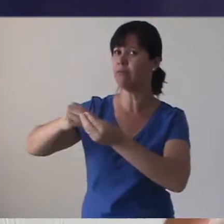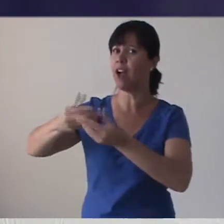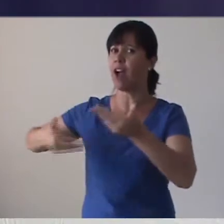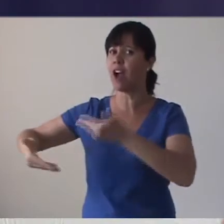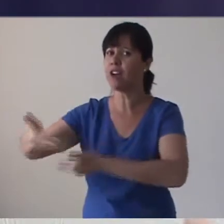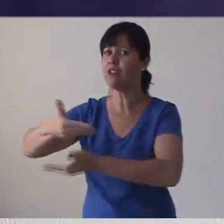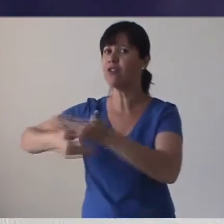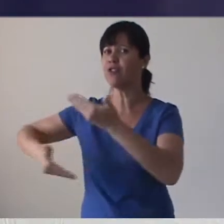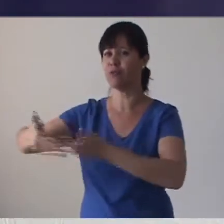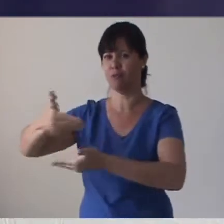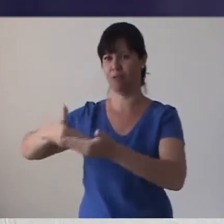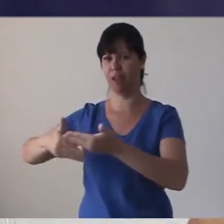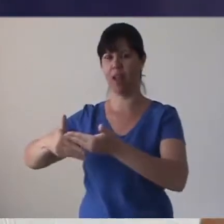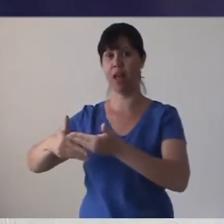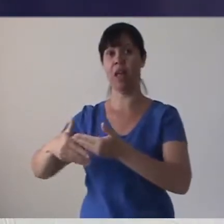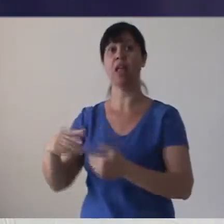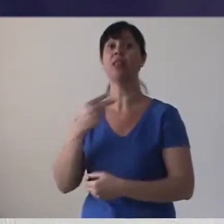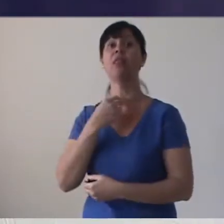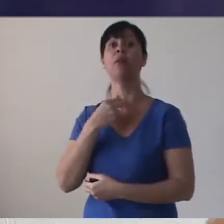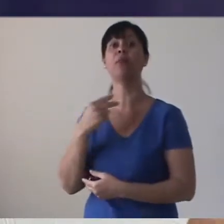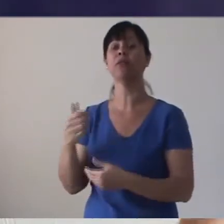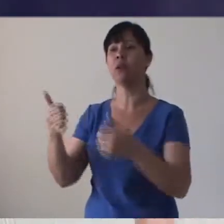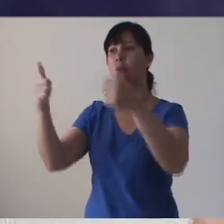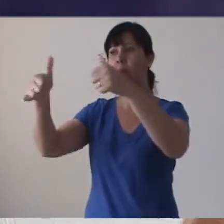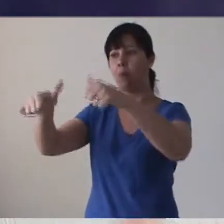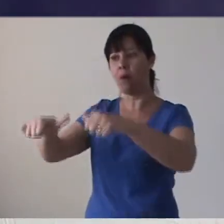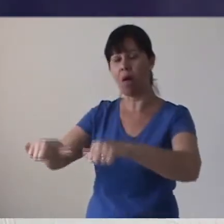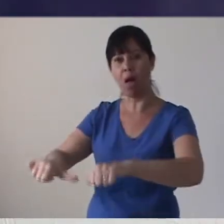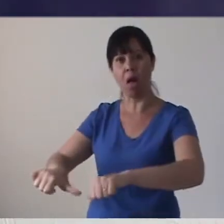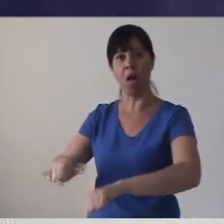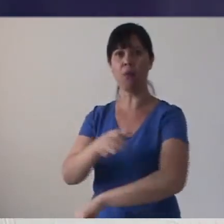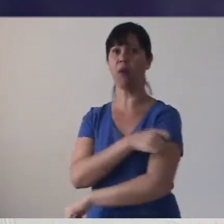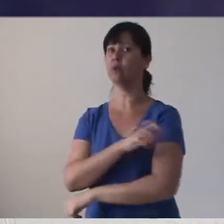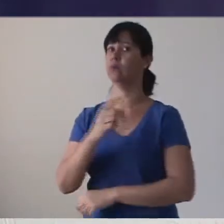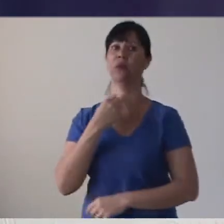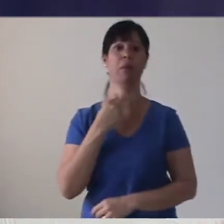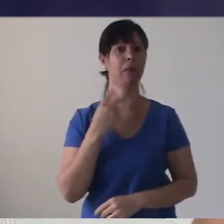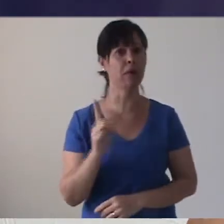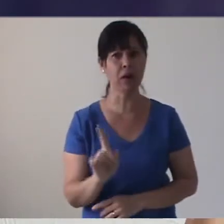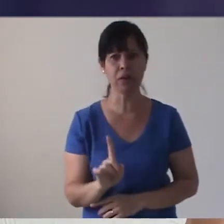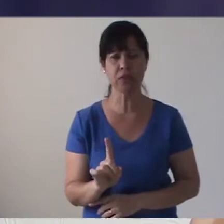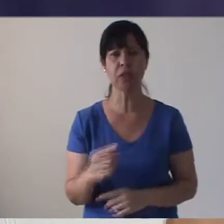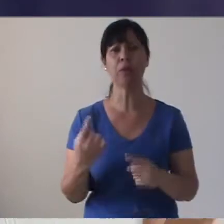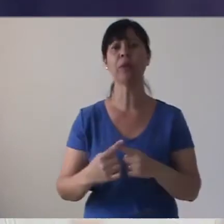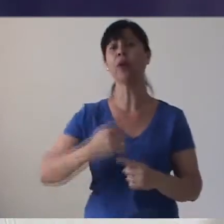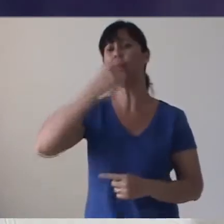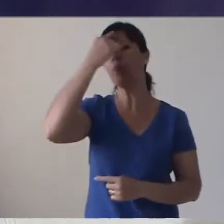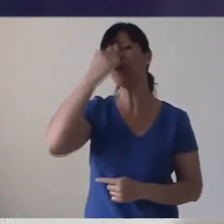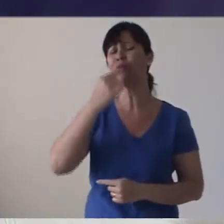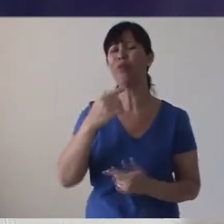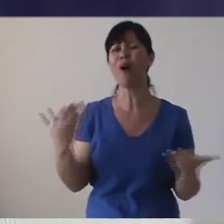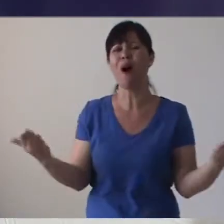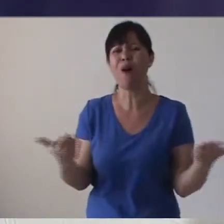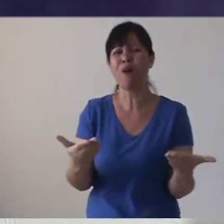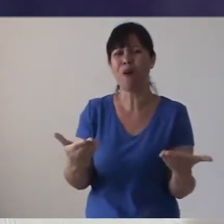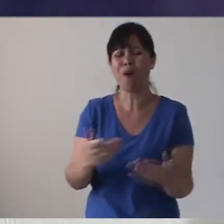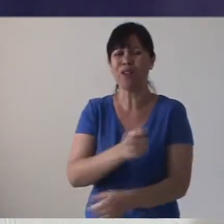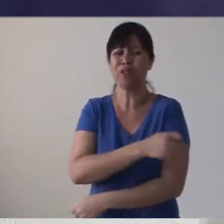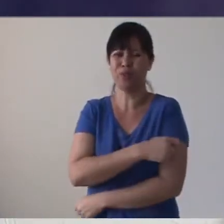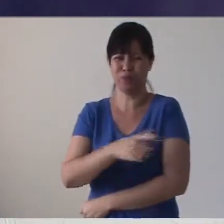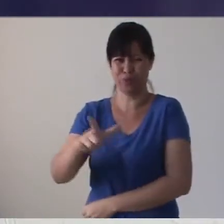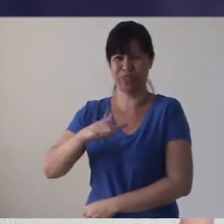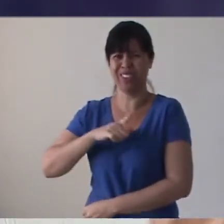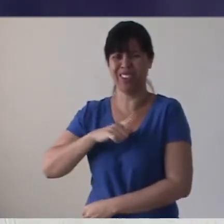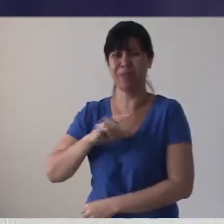pode desmotivar o seu aluno. O perfil de aluno atual é um perfil de aluno muito